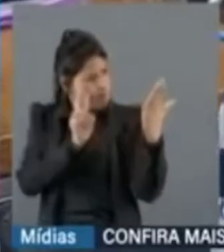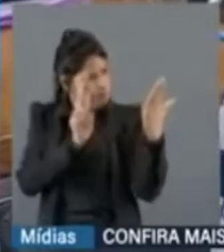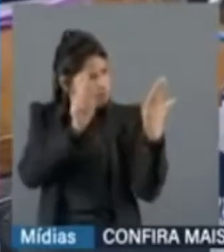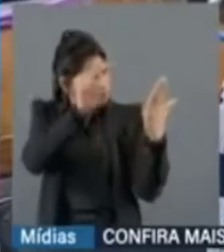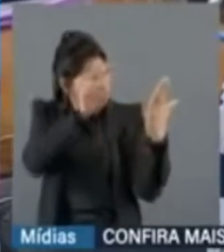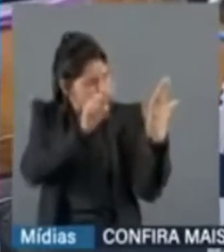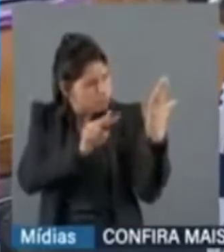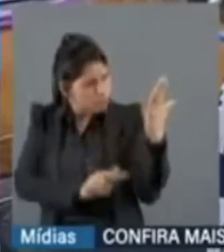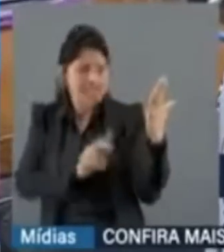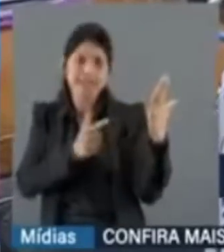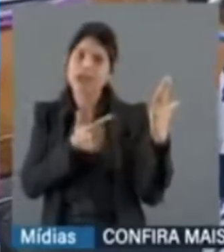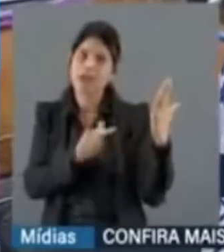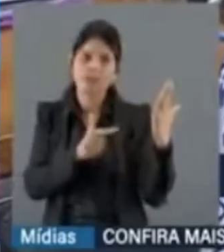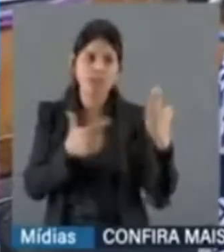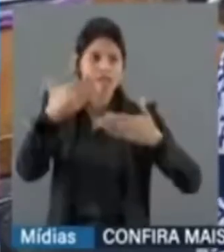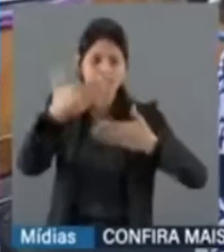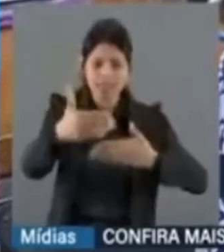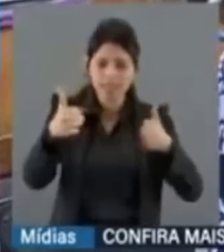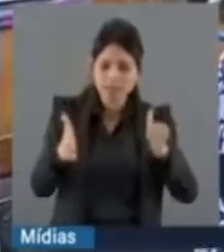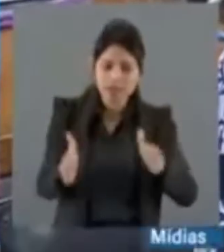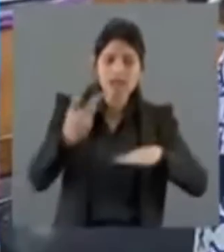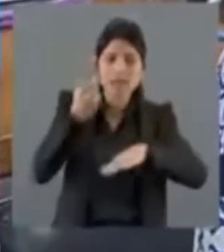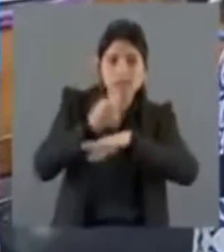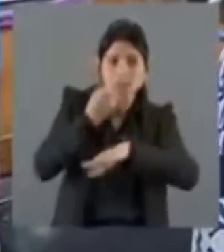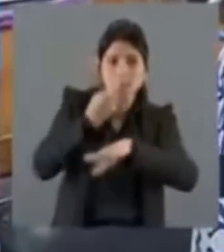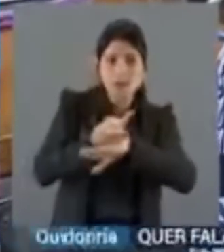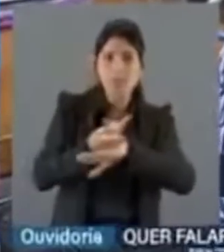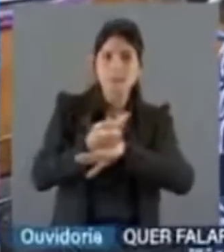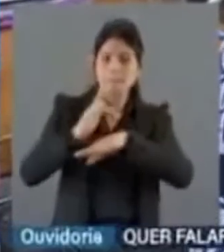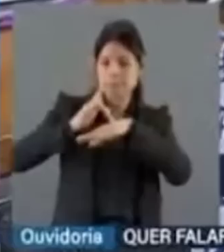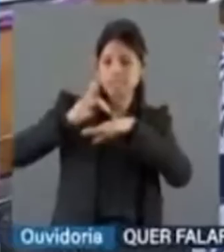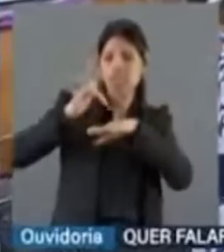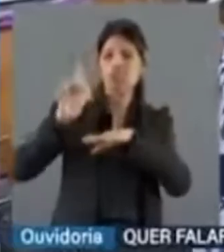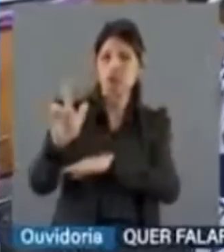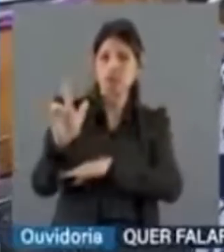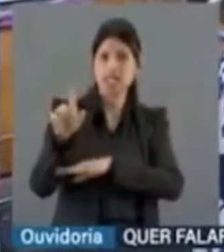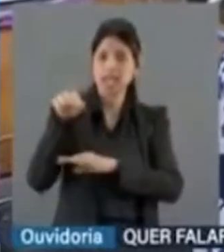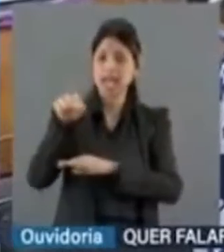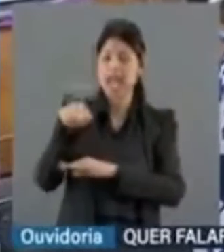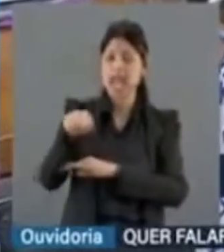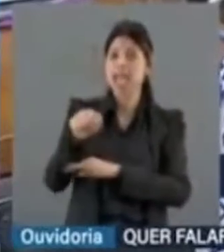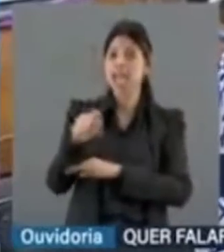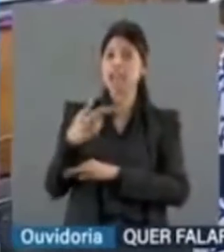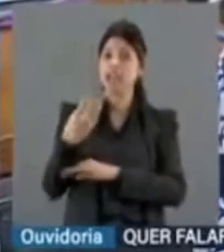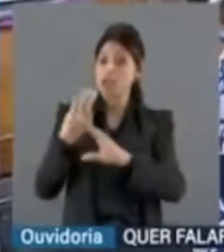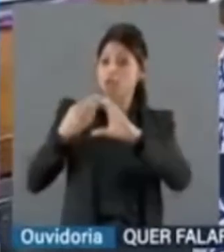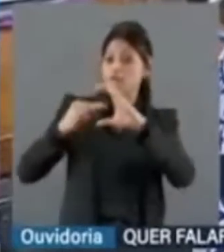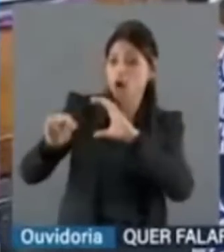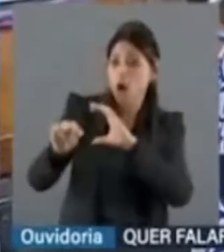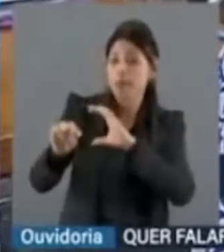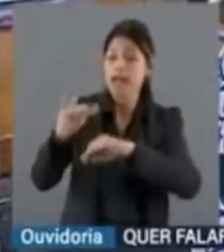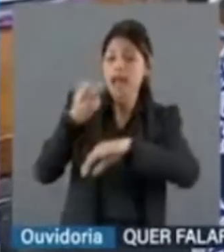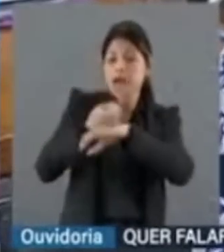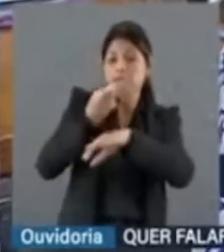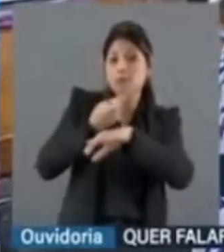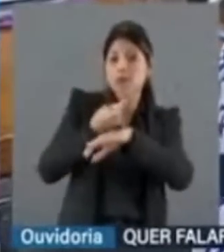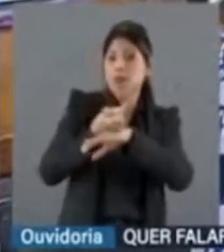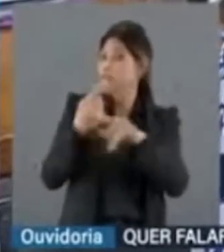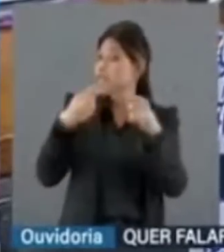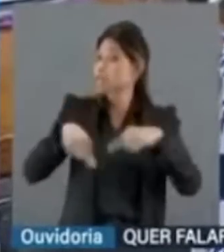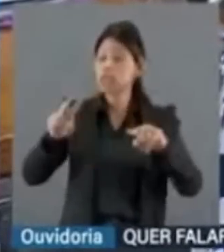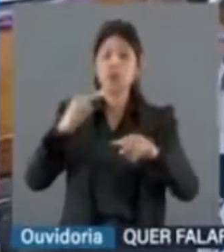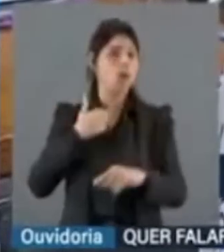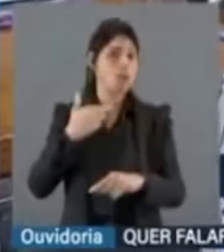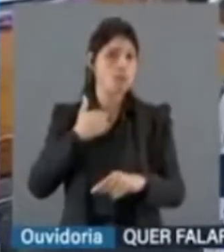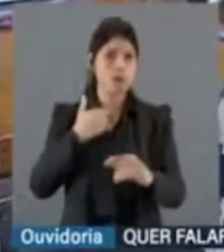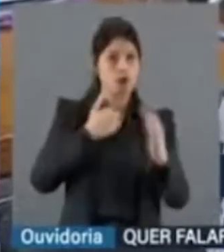E aqui foi dito, Mauro Cid mandou dizer, as pedras não devem ser cadastradas, está no e-mail, e devem ser entregues em mãos para